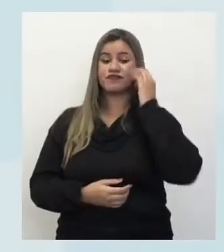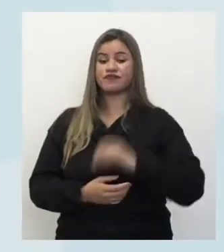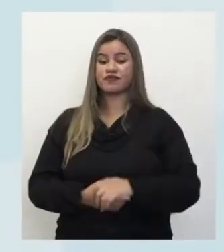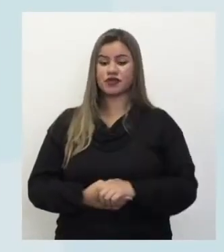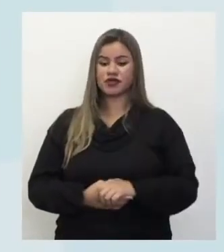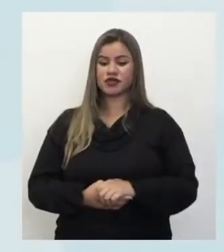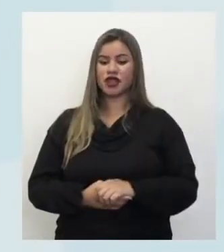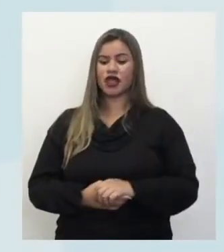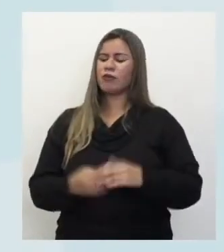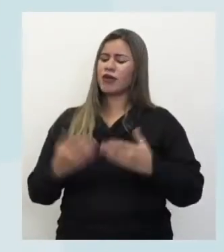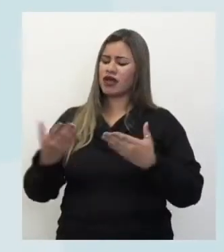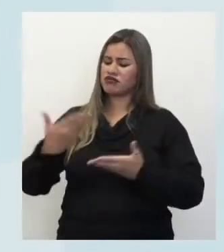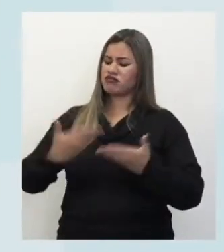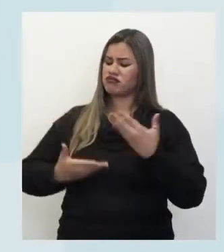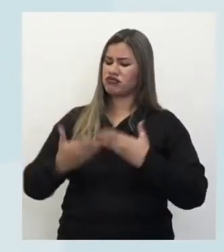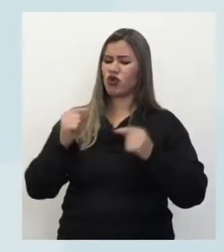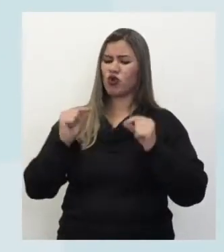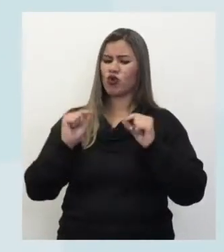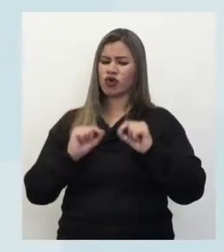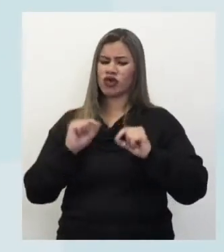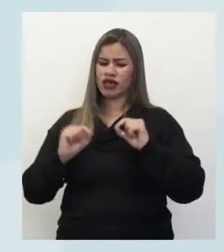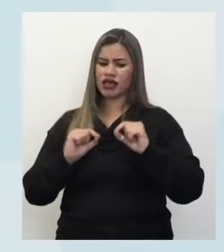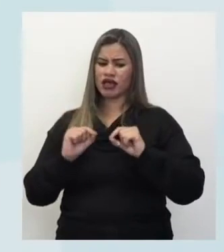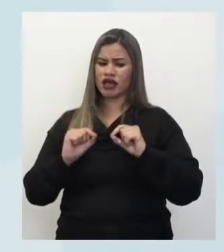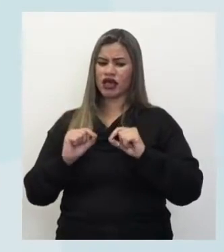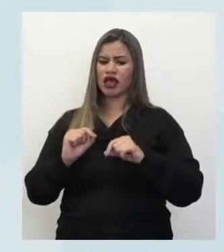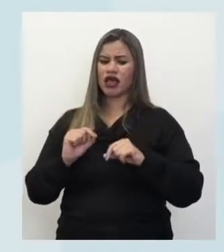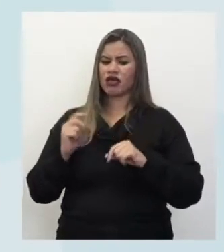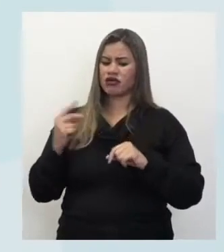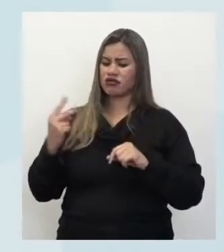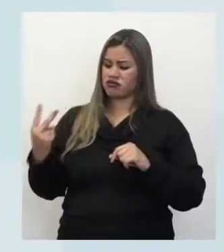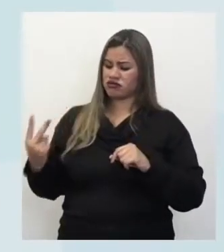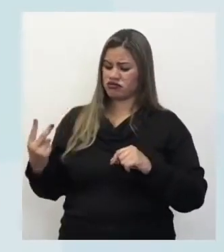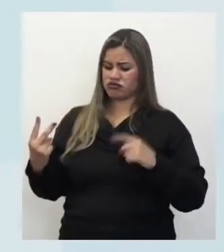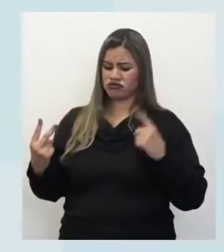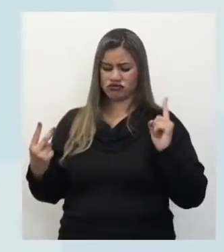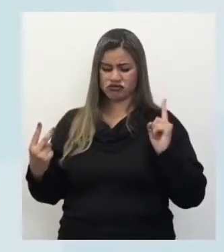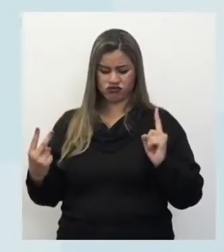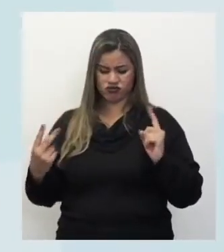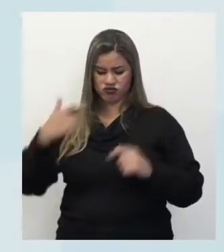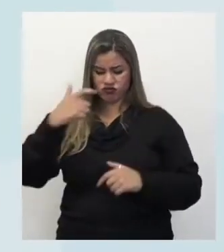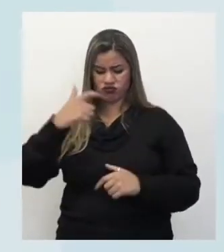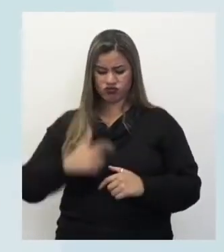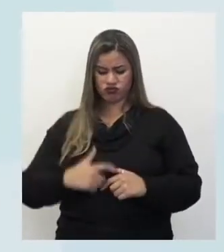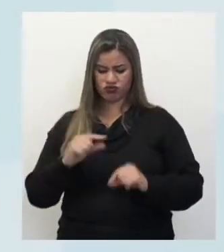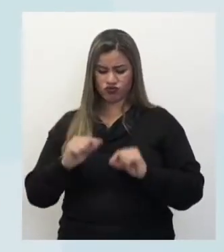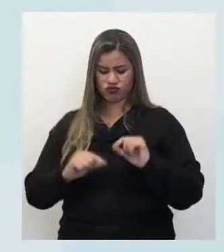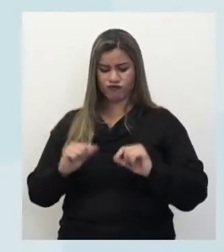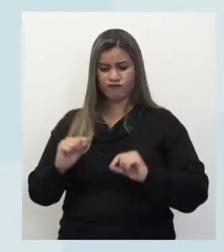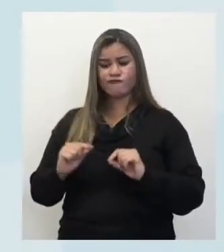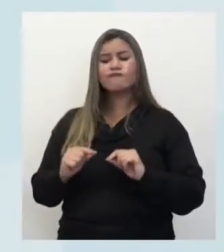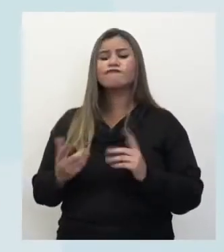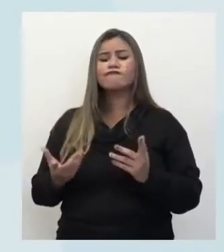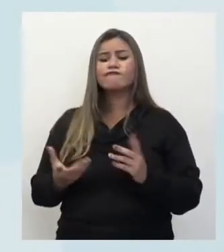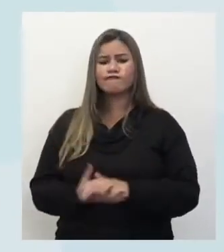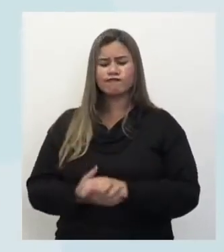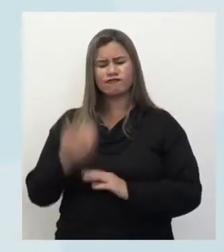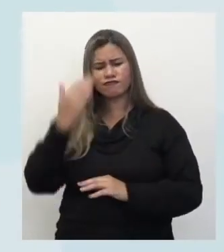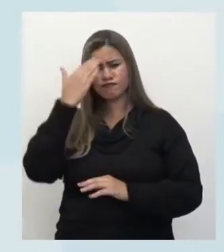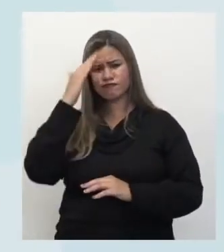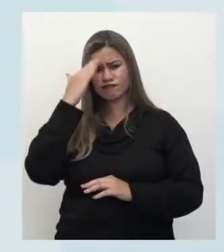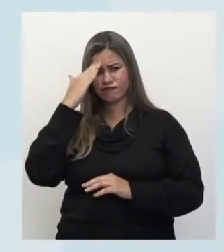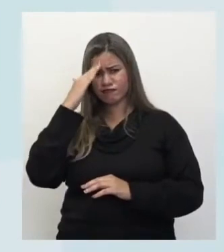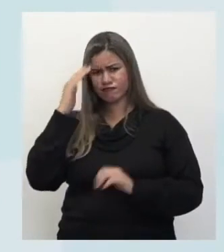mão levantada e outro ali que parece ser o professor? Profissão, professor, faça esta chamada. Vocês conseguiram